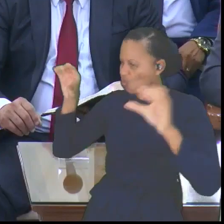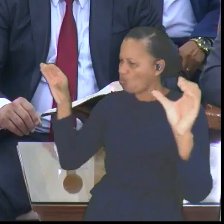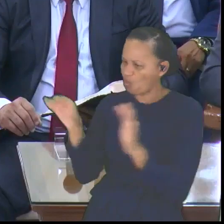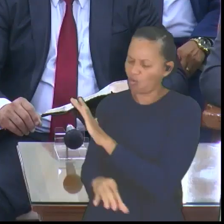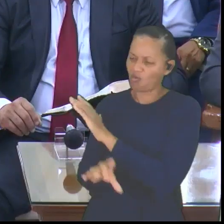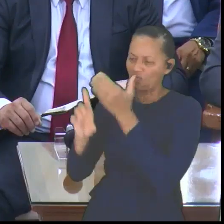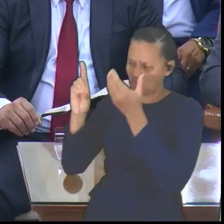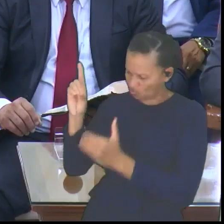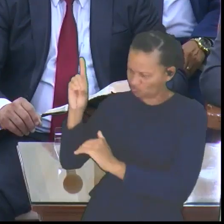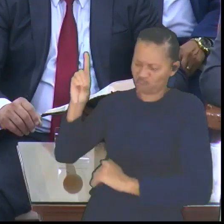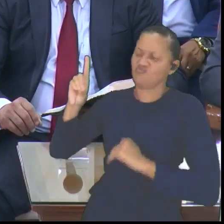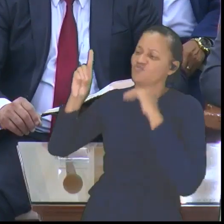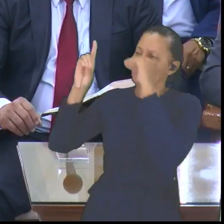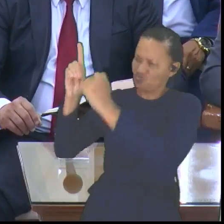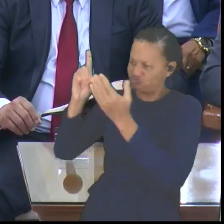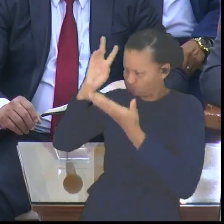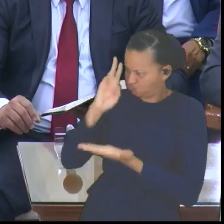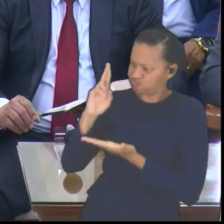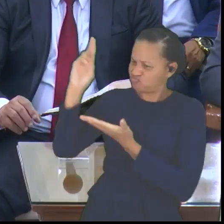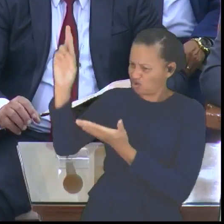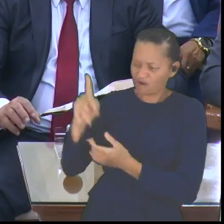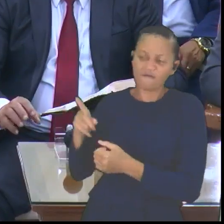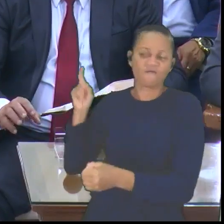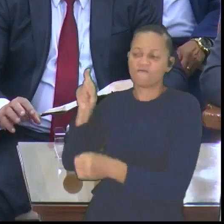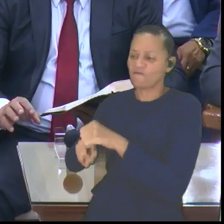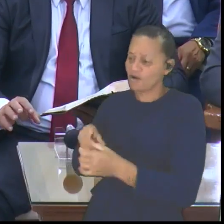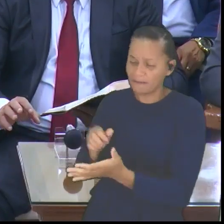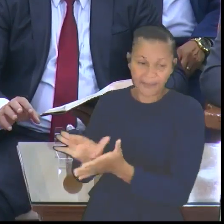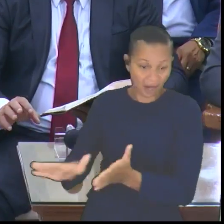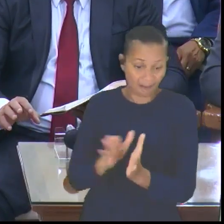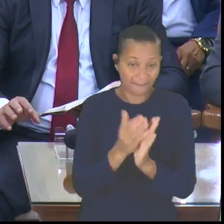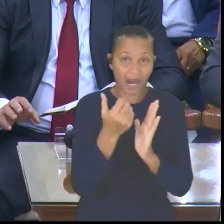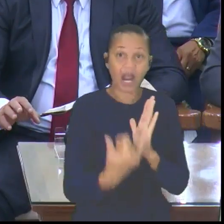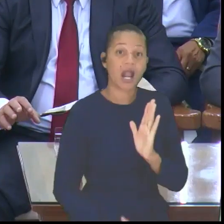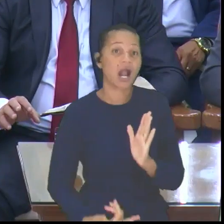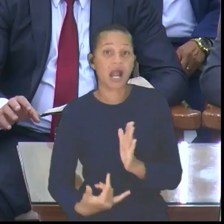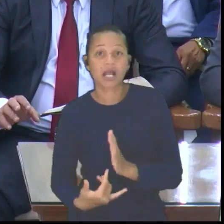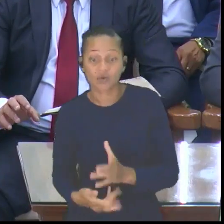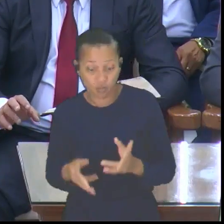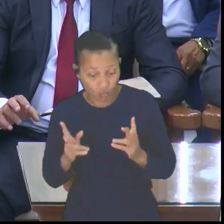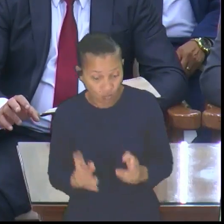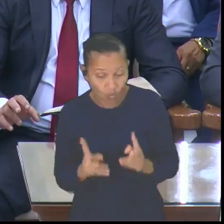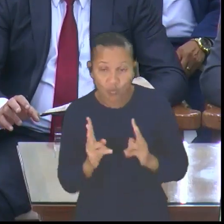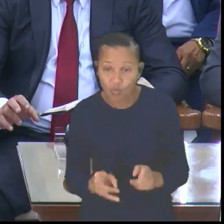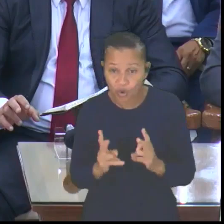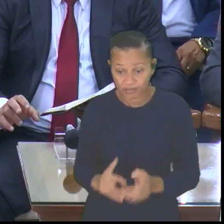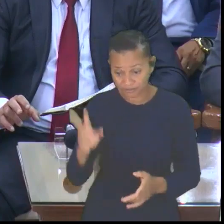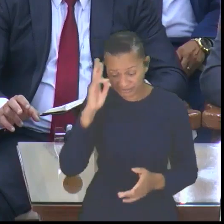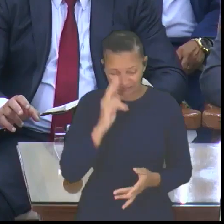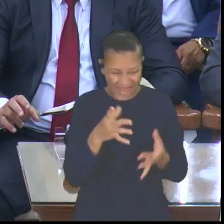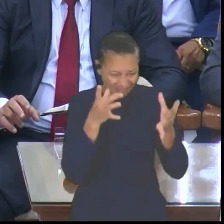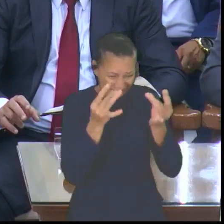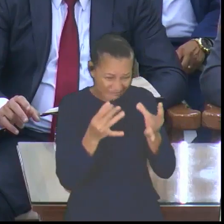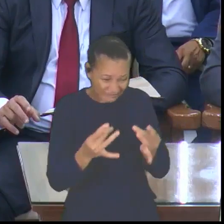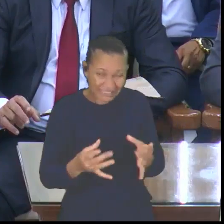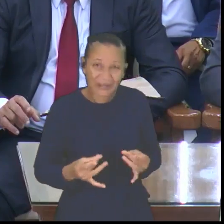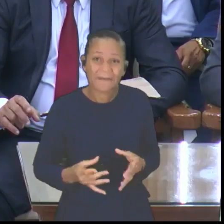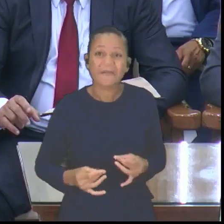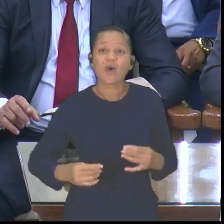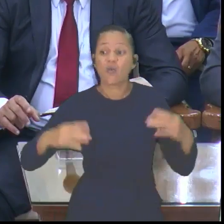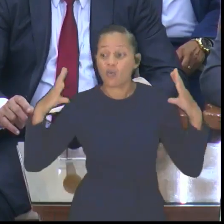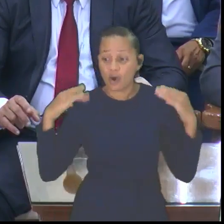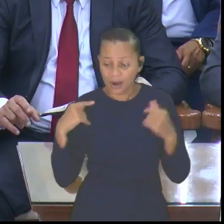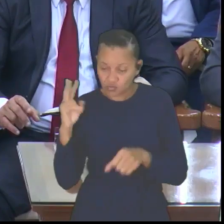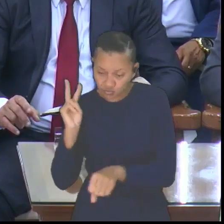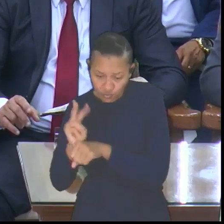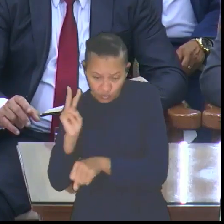eu sou o grande, eu sou o Senhor. Então volta daí. Aí a Bíblia diz que do mesmo jeito que o Senhor mandou um anjo para levar